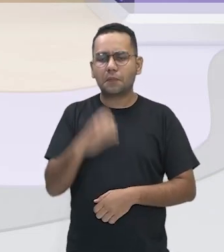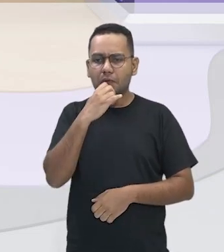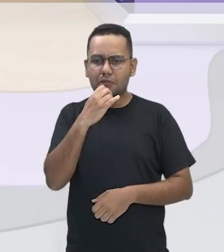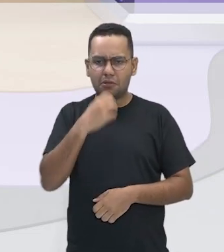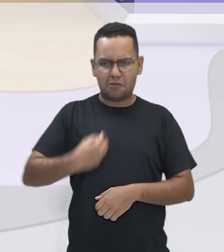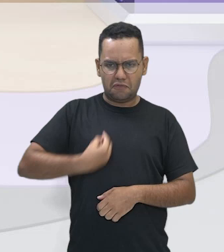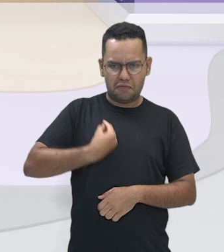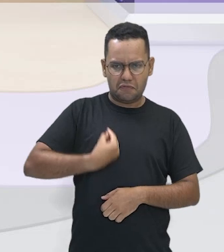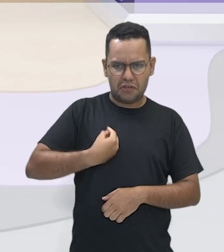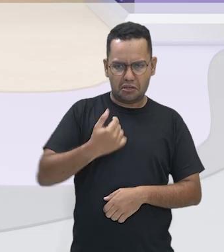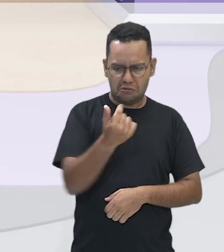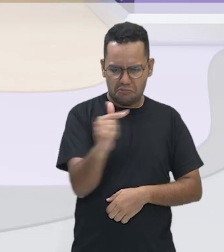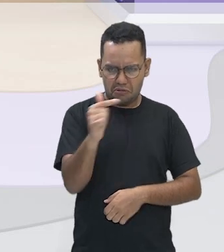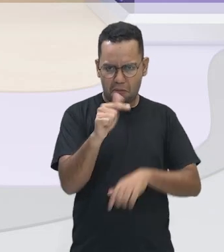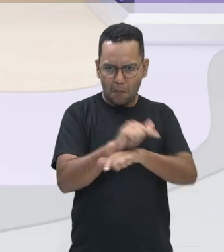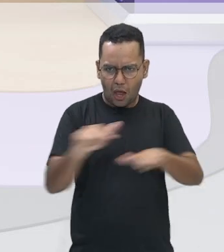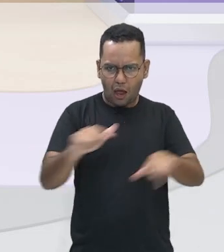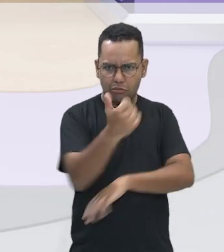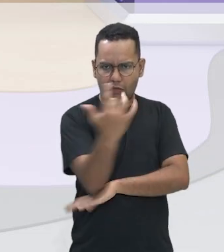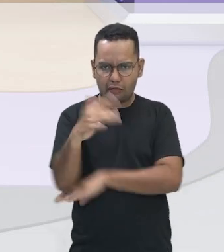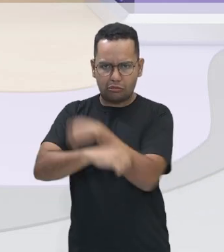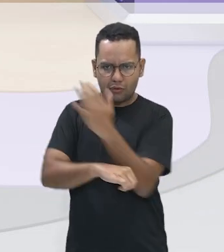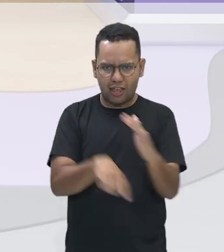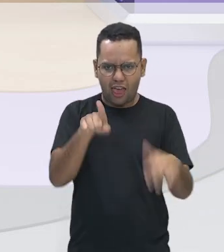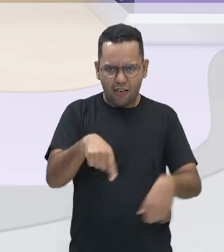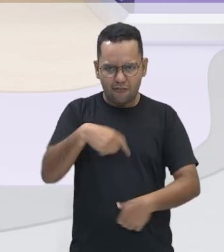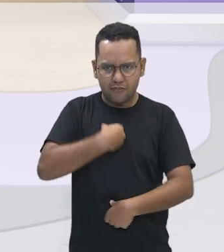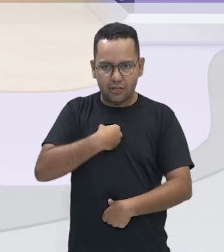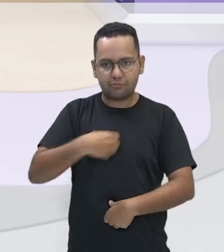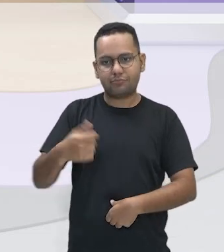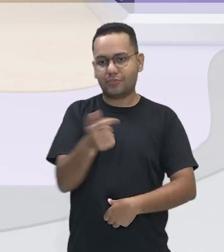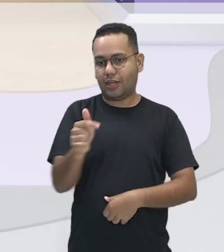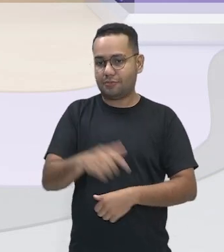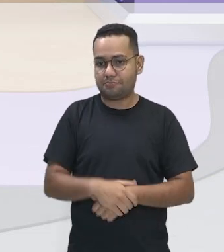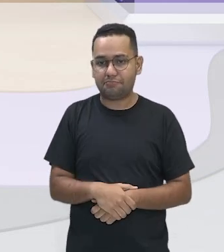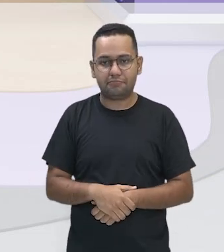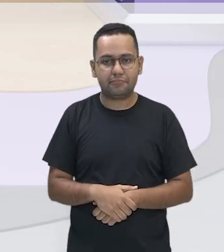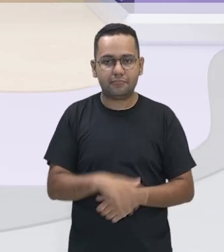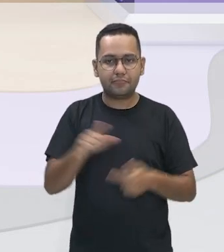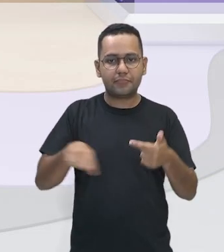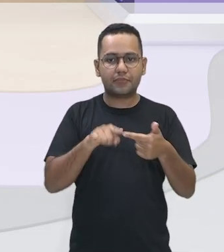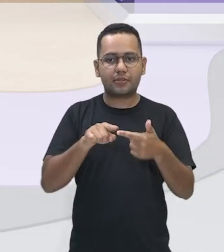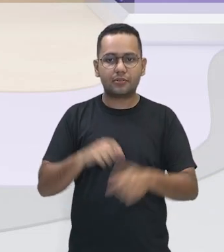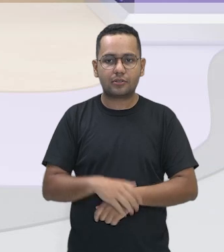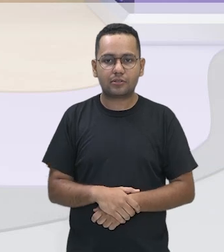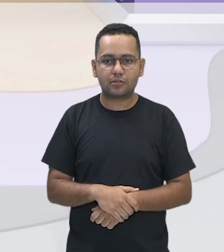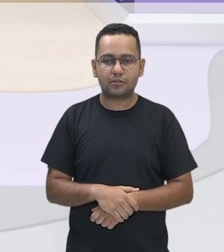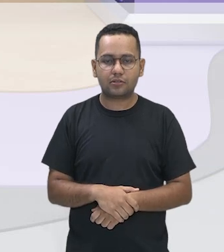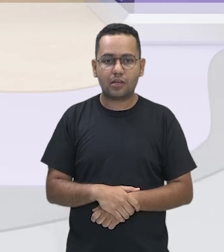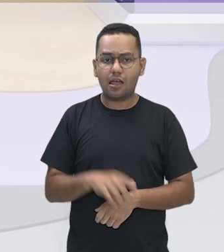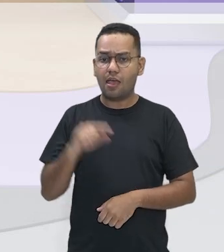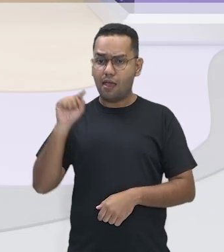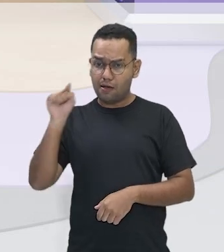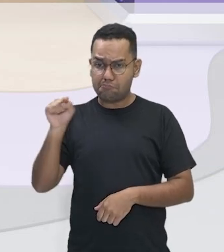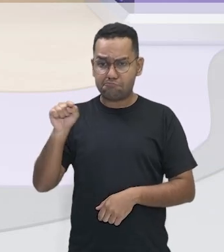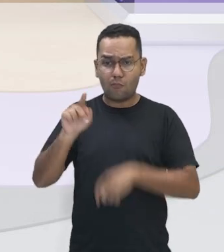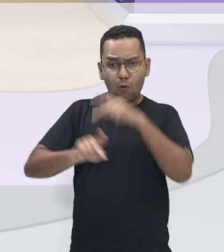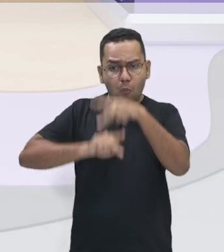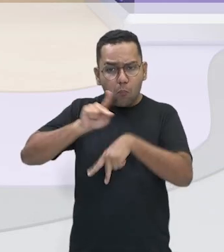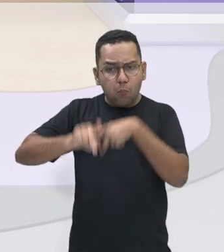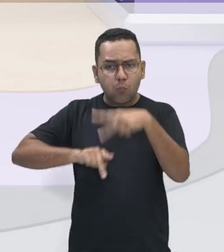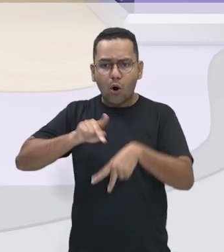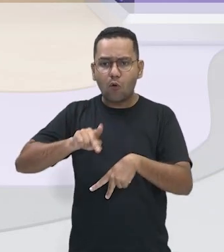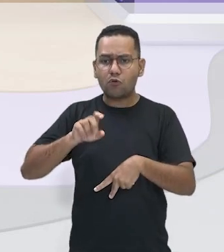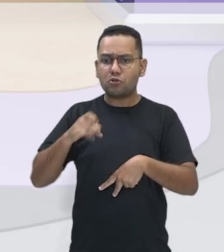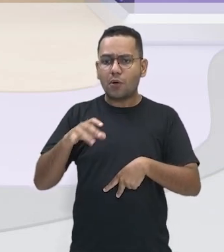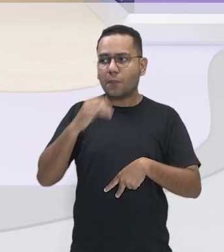Só se retira da natureza que se vai precisar para aquele dia ou aquele instante. Então, na verdade, a nossa parente que está aqui